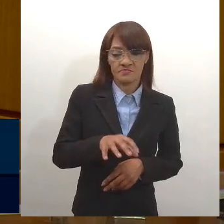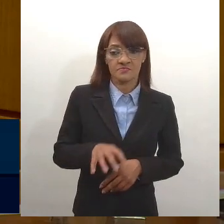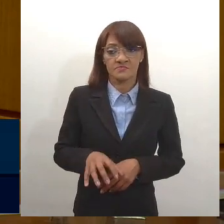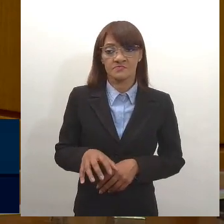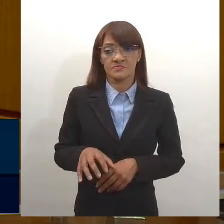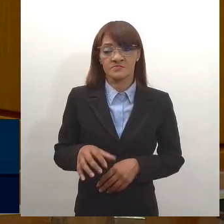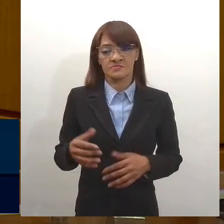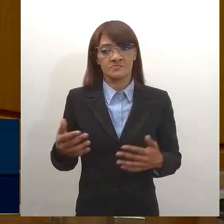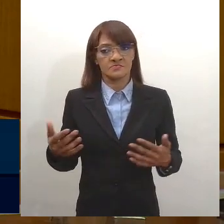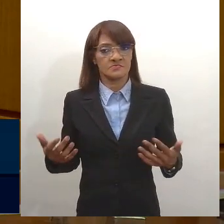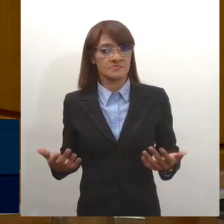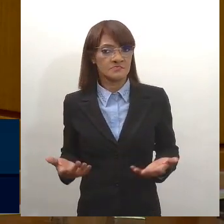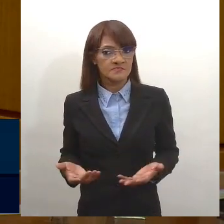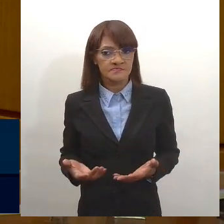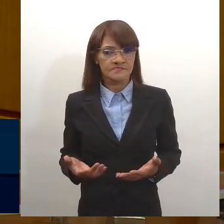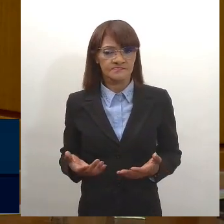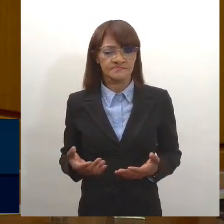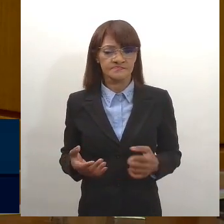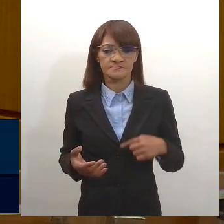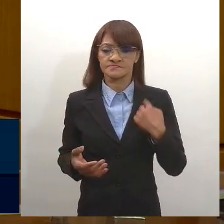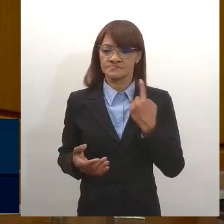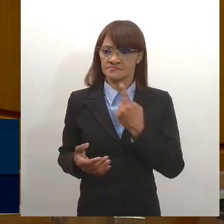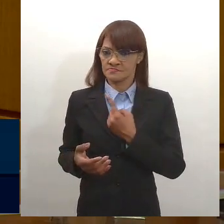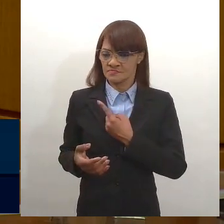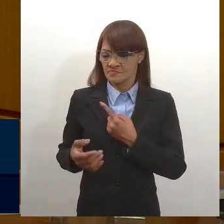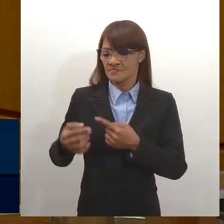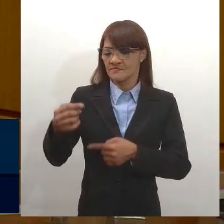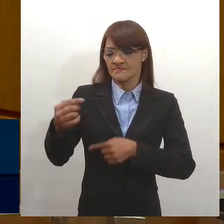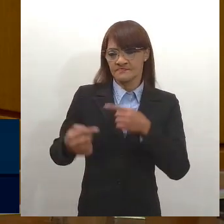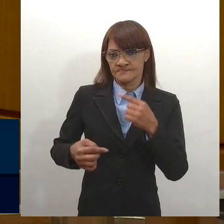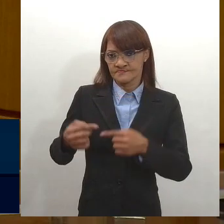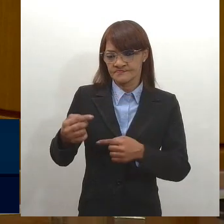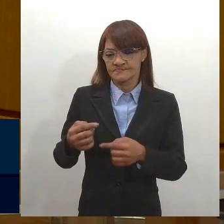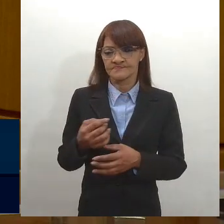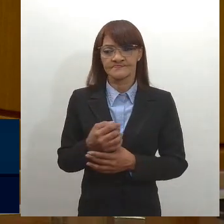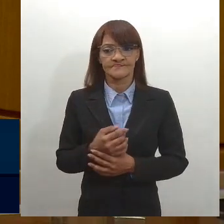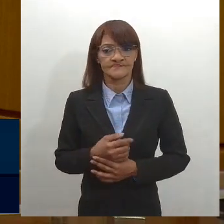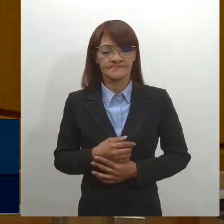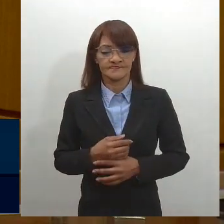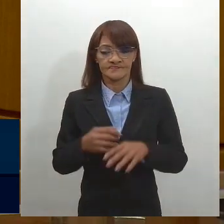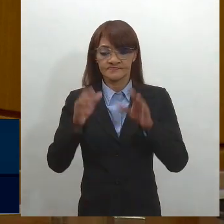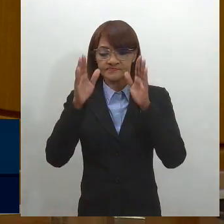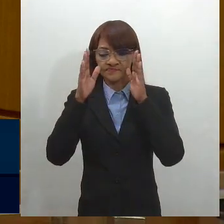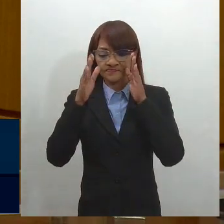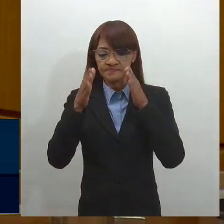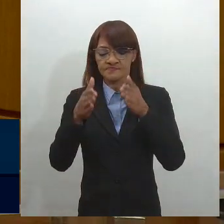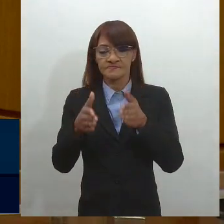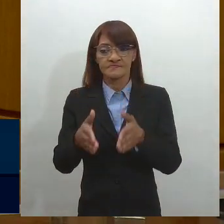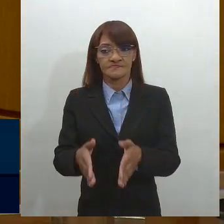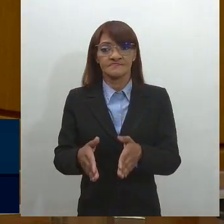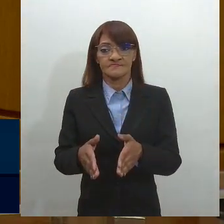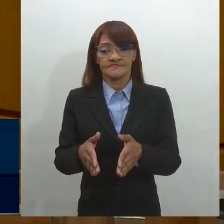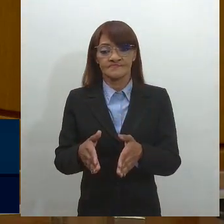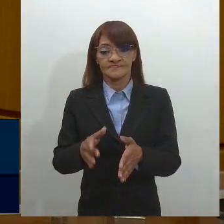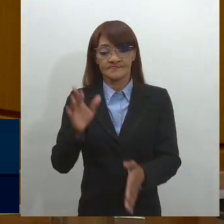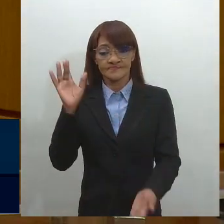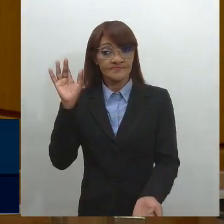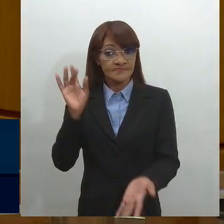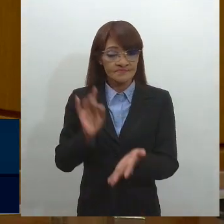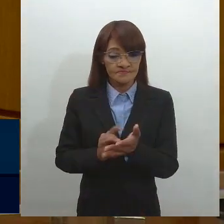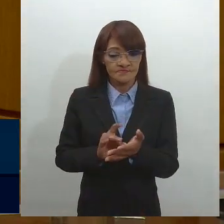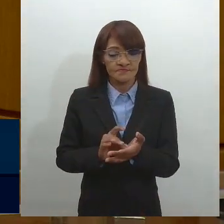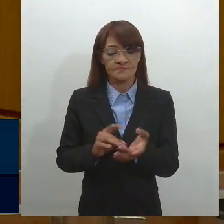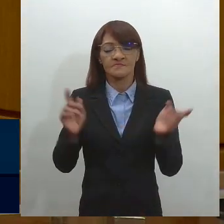uma política voltada com força, deputada Áurea, total, para que a gente possa, pelo menos,